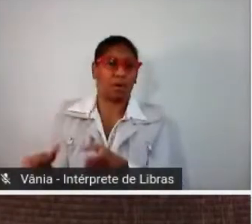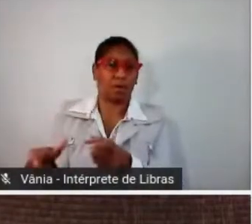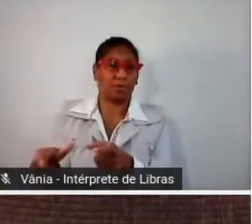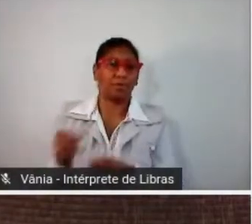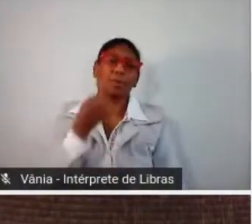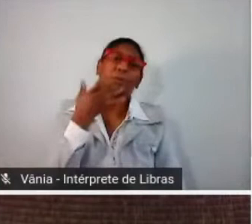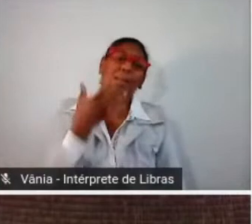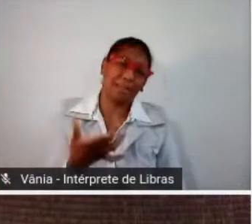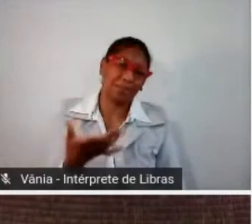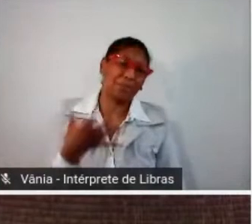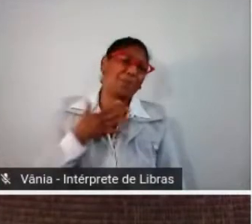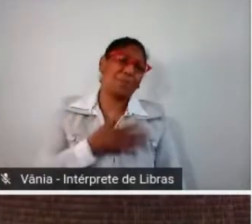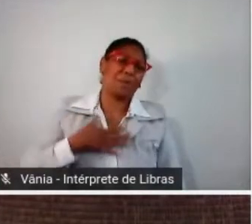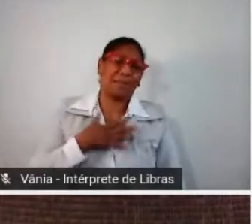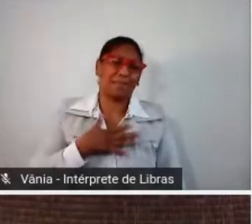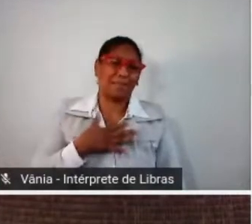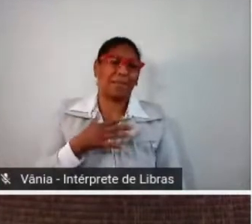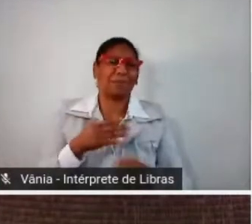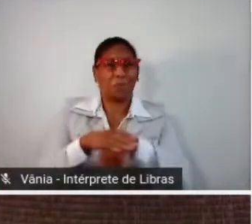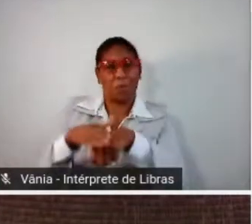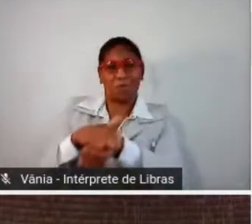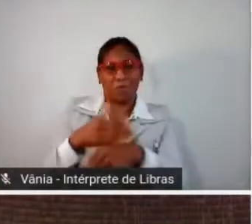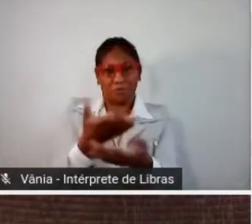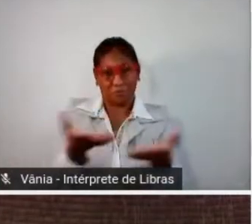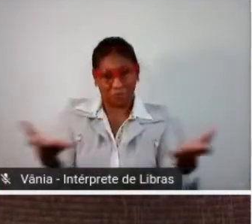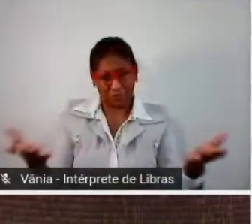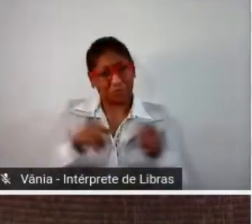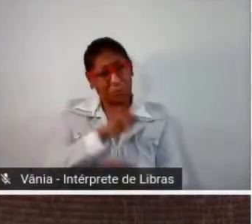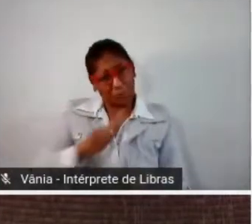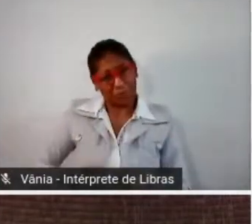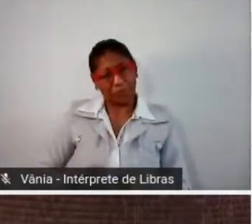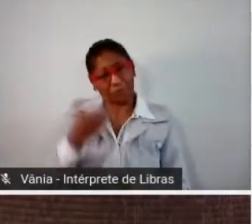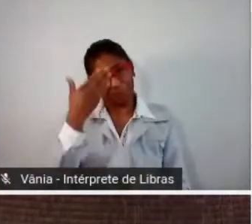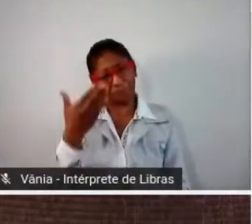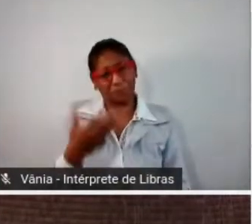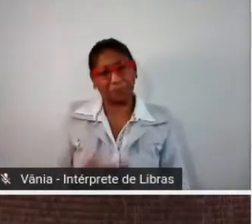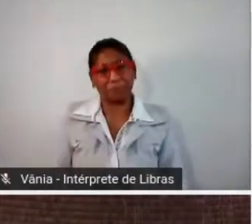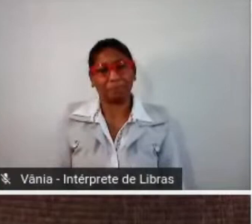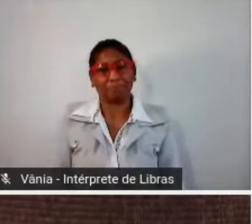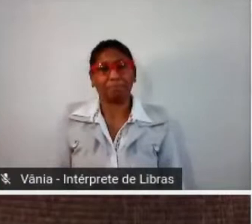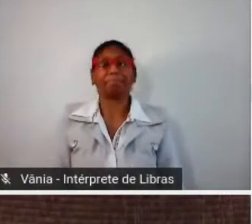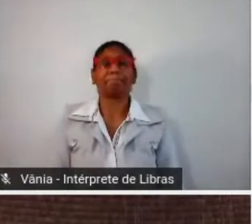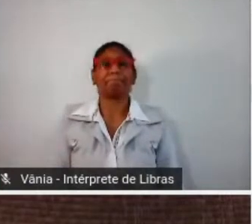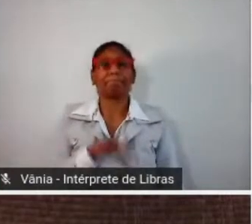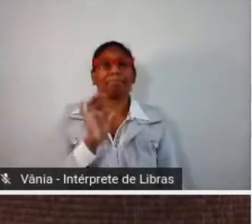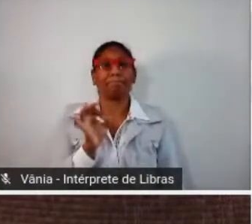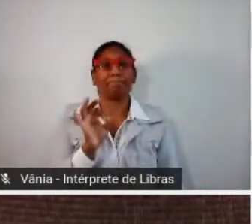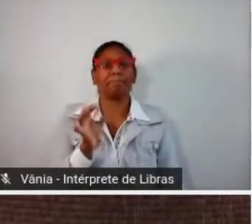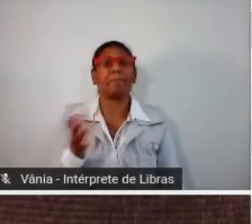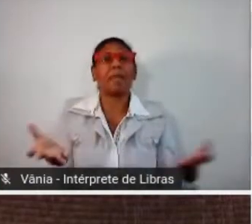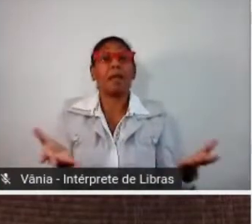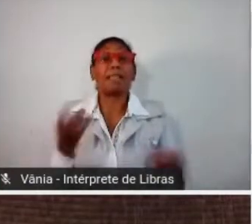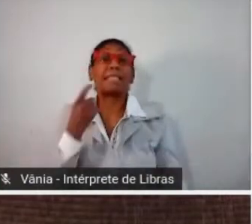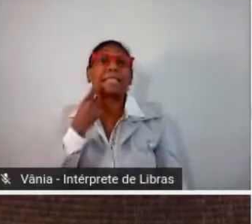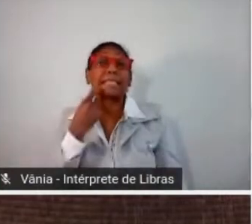mais uma vez, um prazer estar aqui conversando com as pessoas e com o senhor sobre esse tema. Perfeito. Então, o que a gente viu na sexta-feira